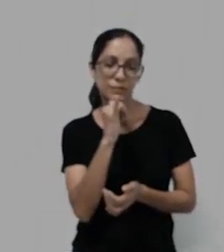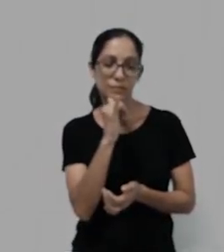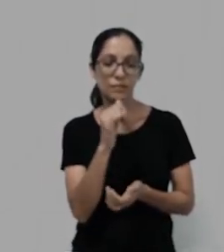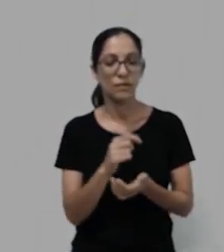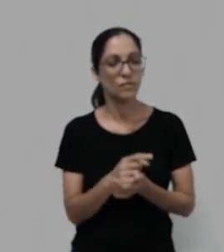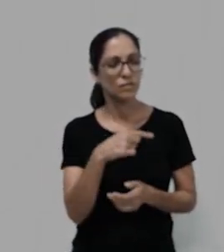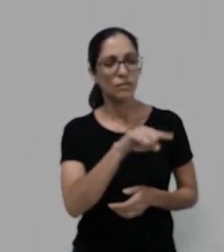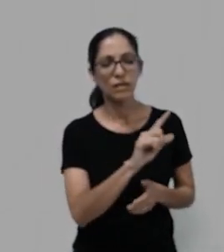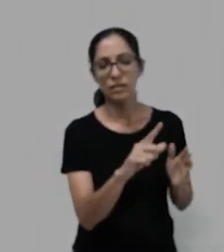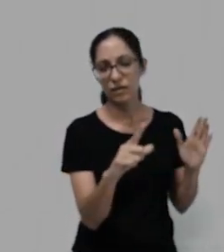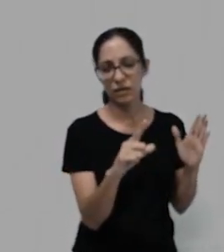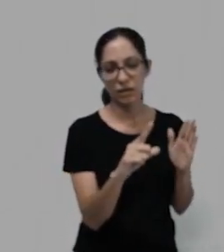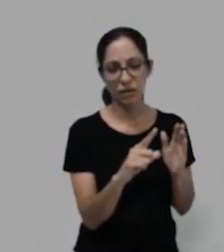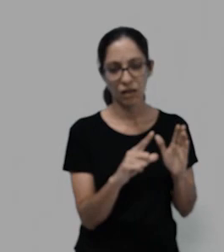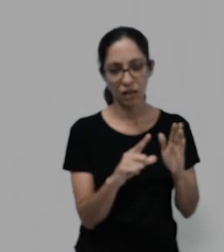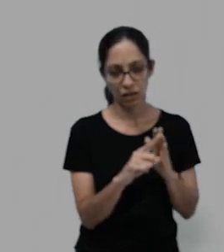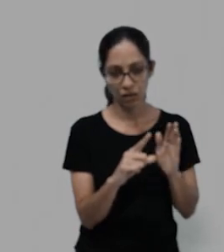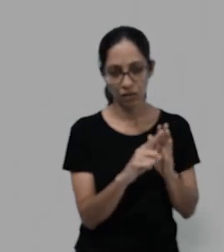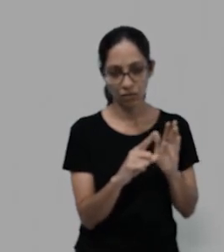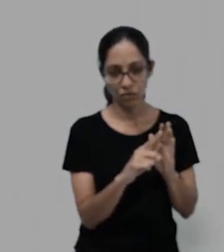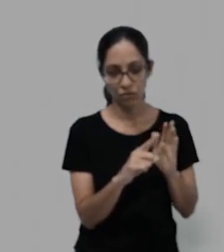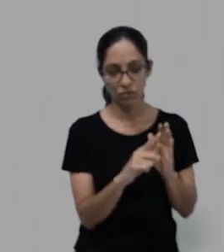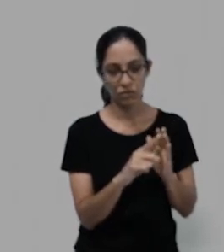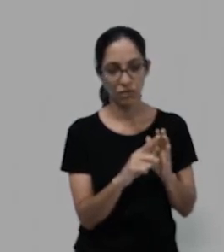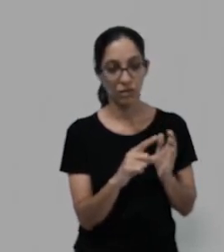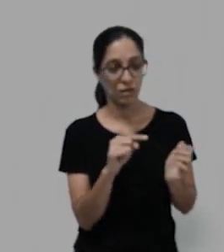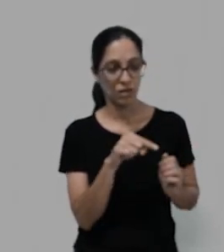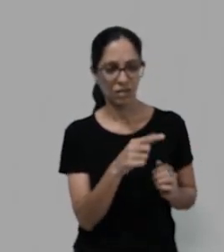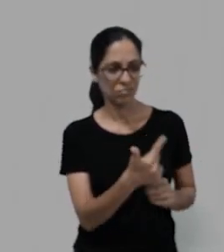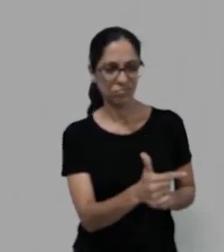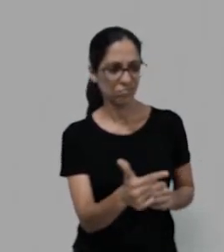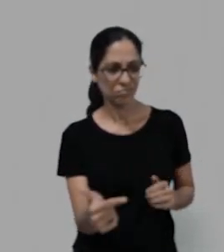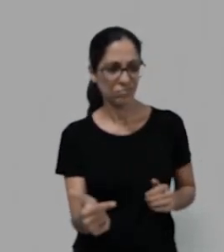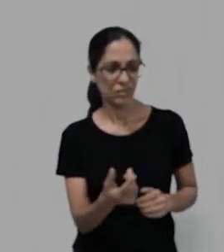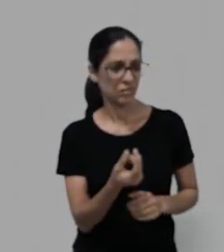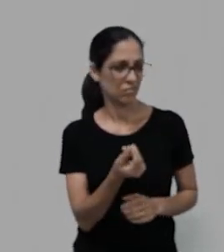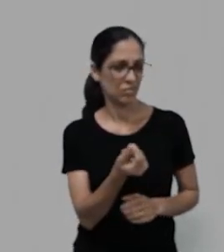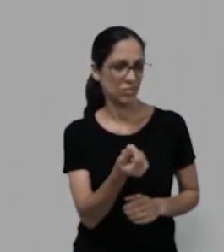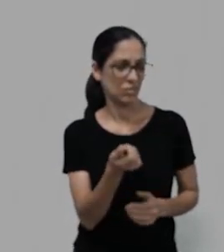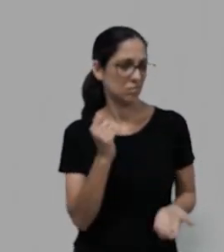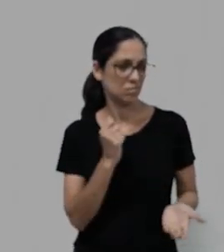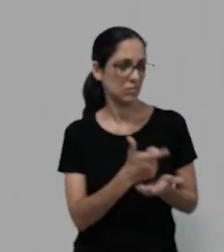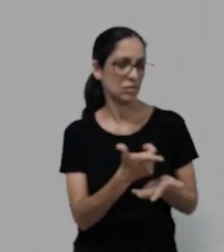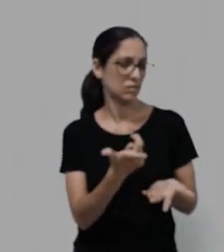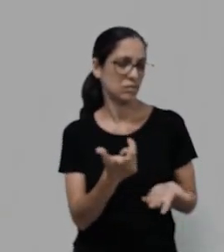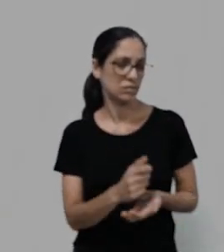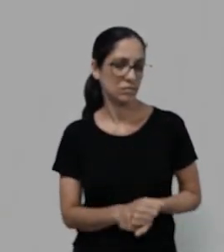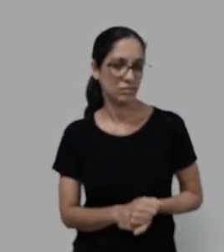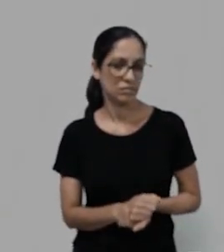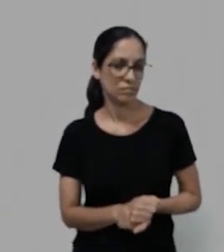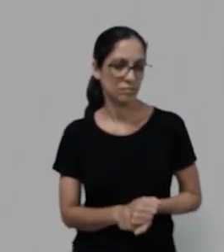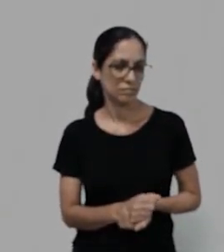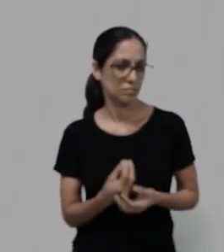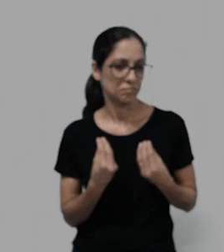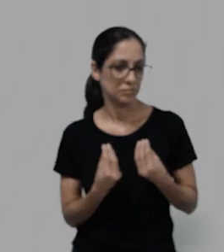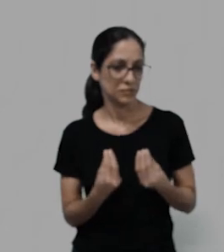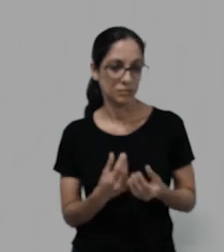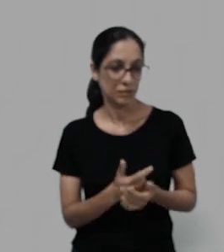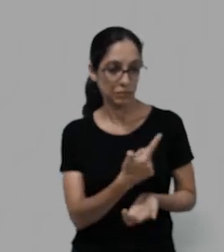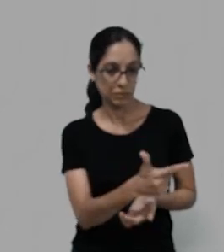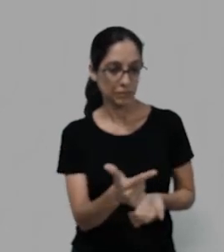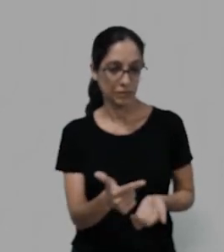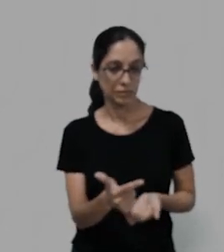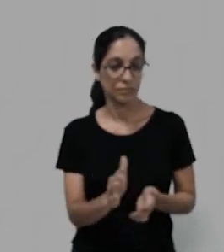você vai na loja para comprar uma blusa e aí você percebe, ah, eu não tenho dinheiro suficiente ou dinheiro bastante para poder pagar